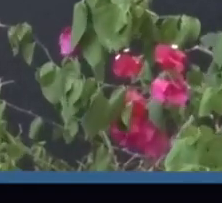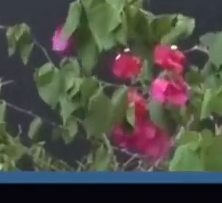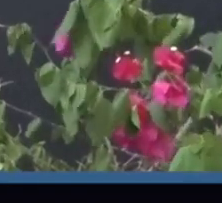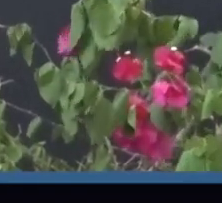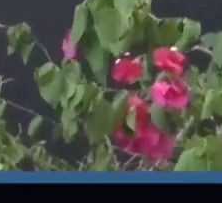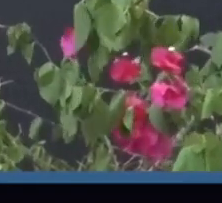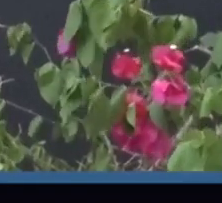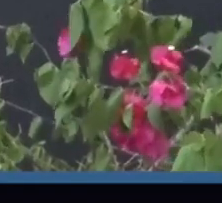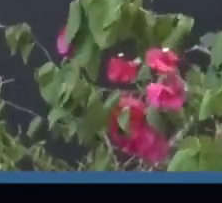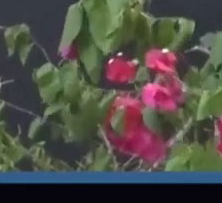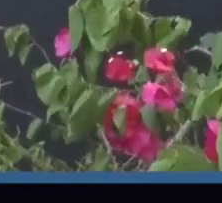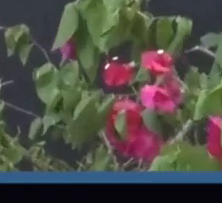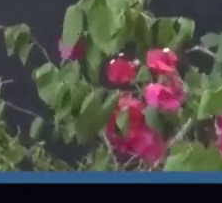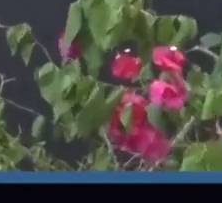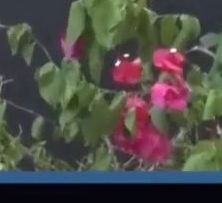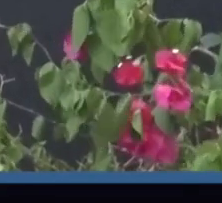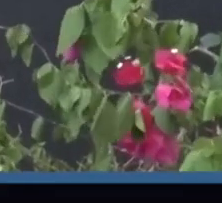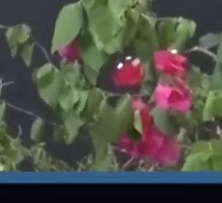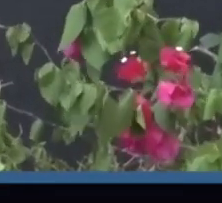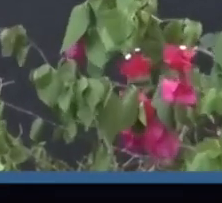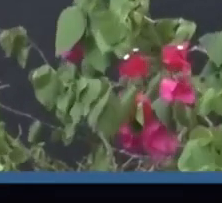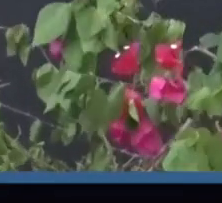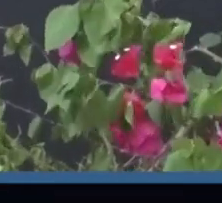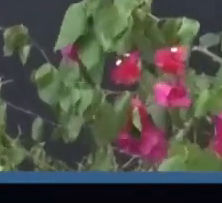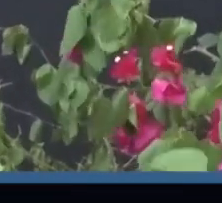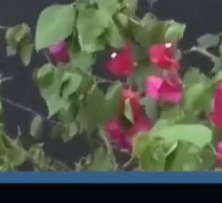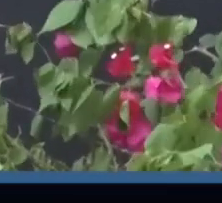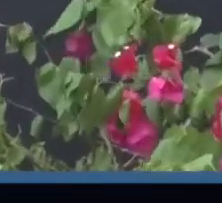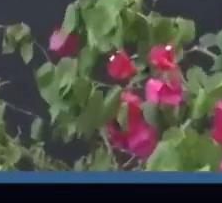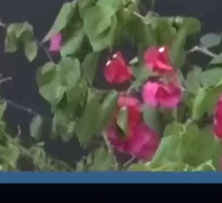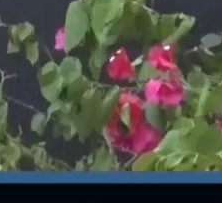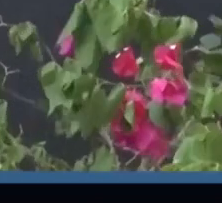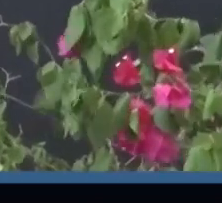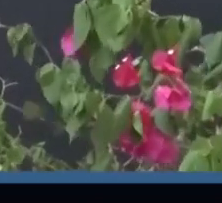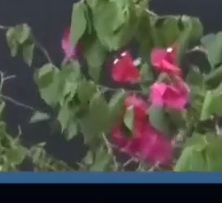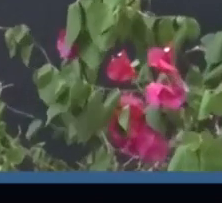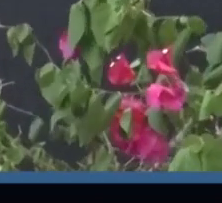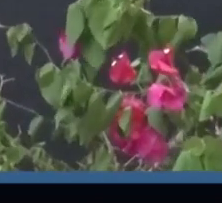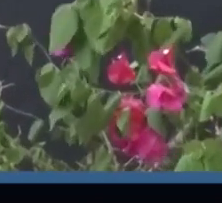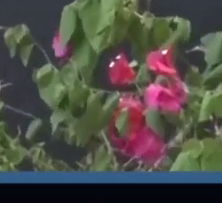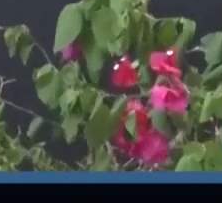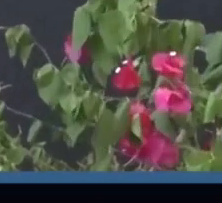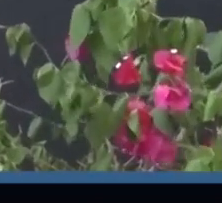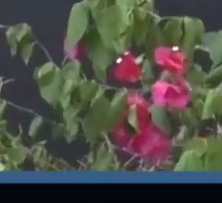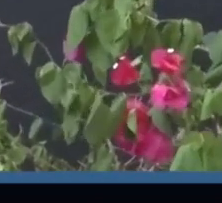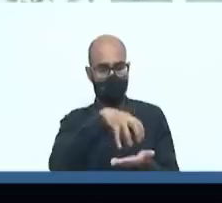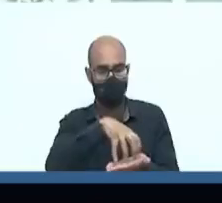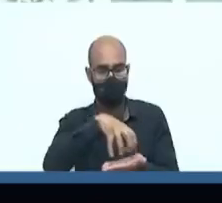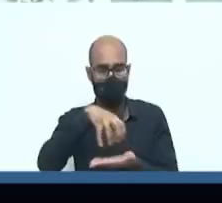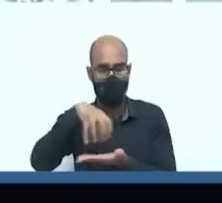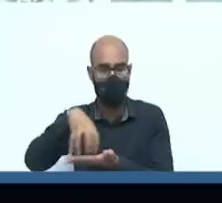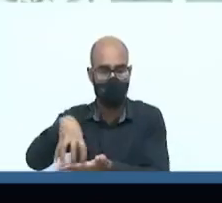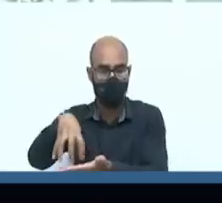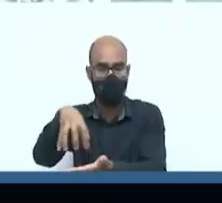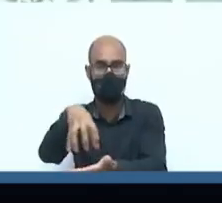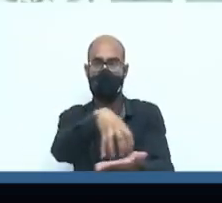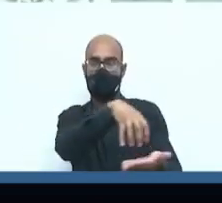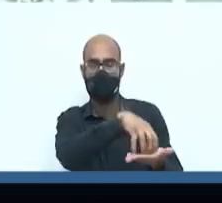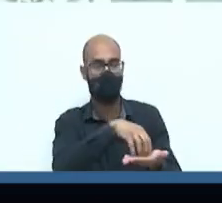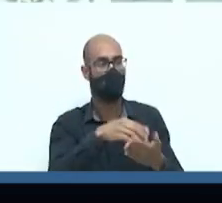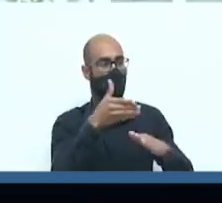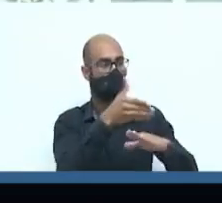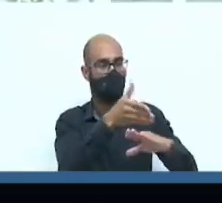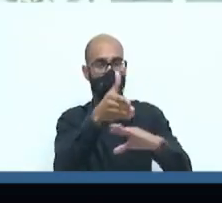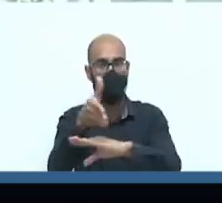que têm 60 anos de idade no mínimo separei um trecho sobre o que ele declarou vamos acompanhar juntos para que